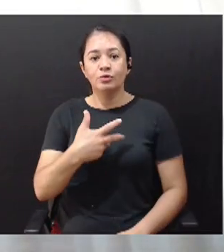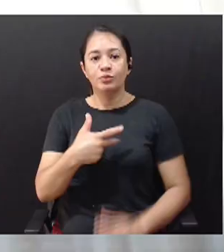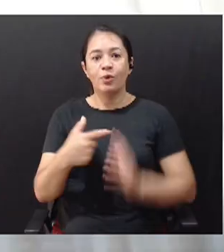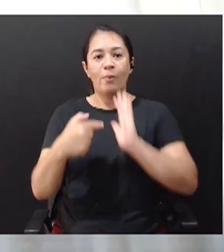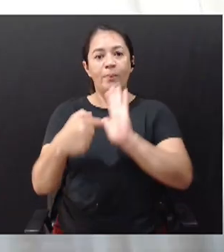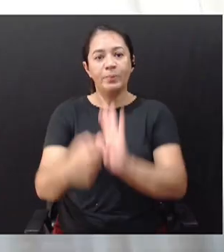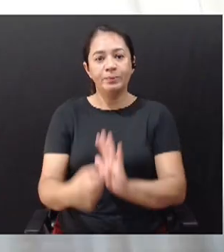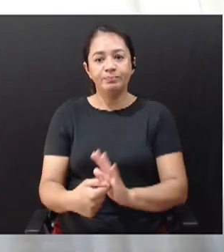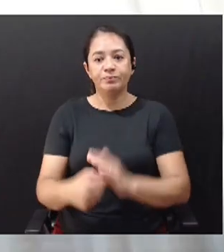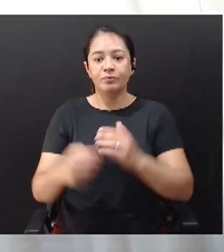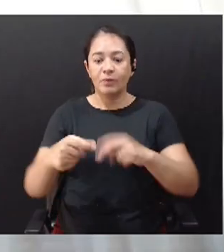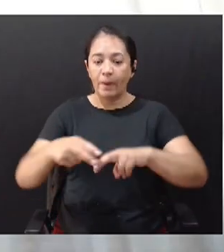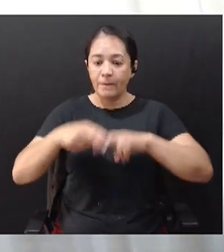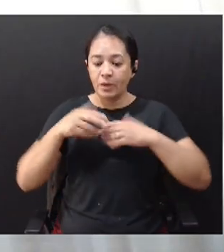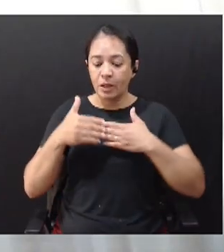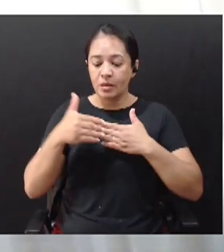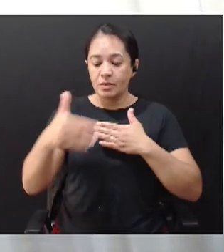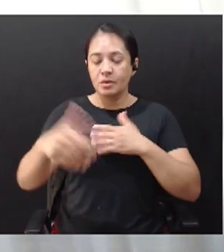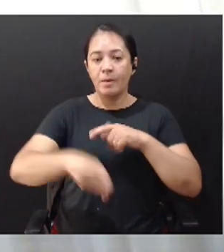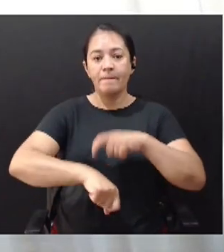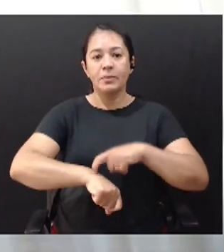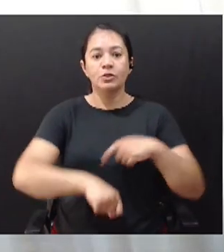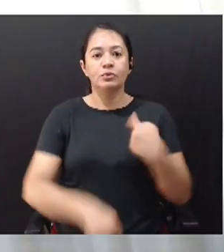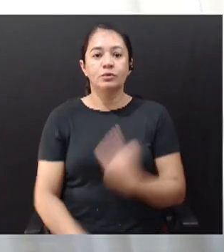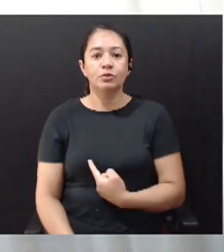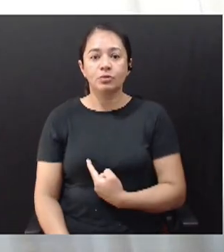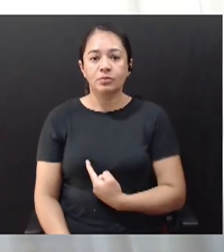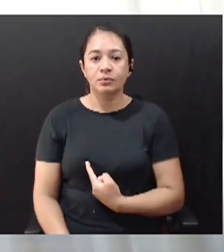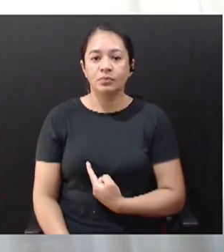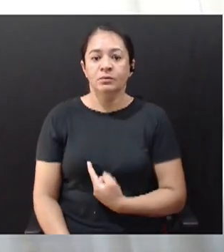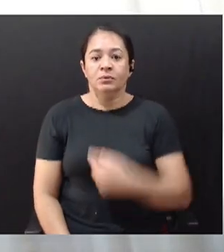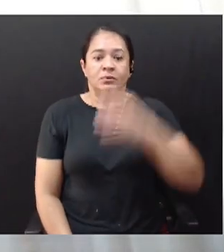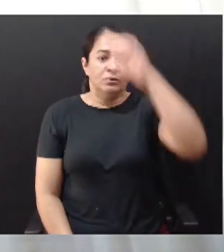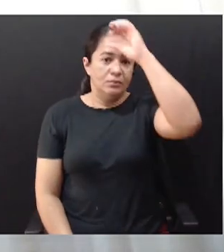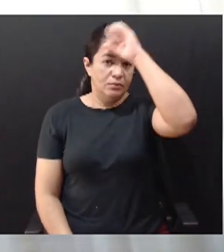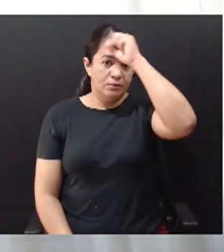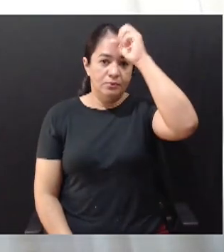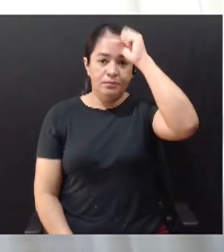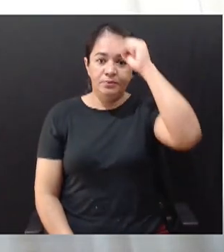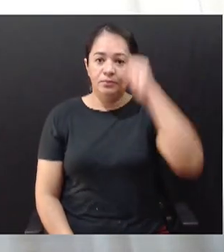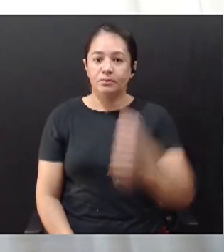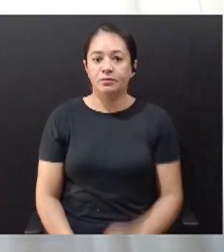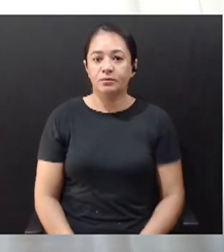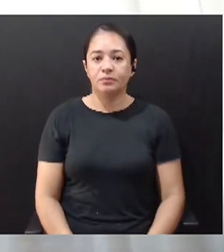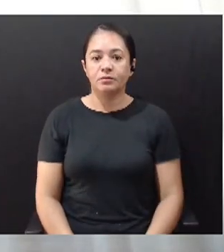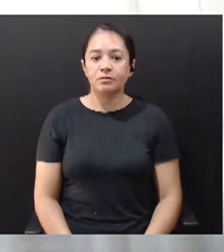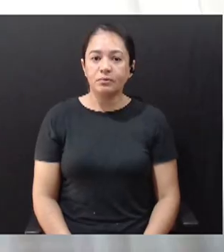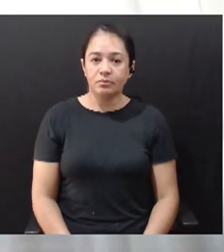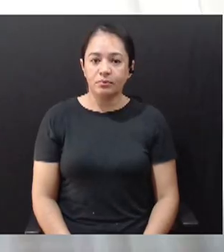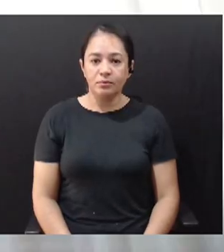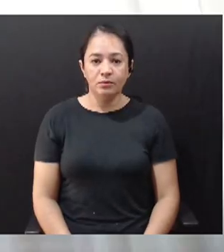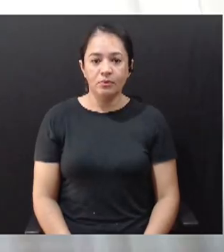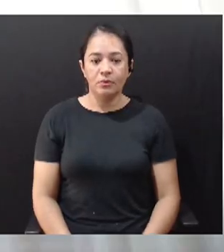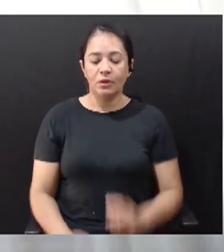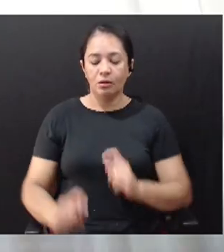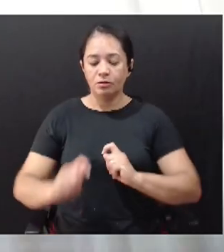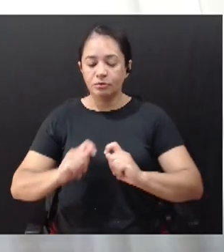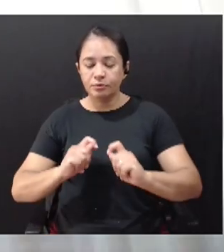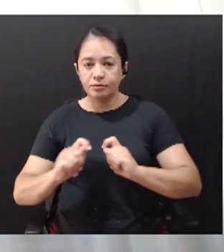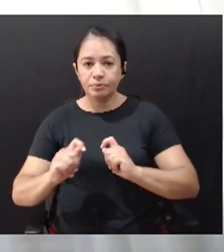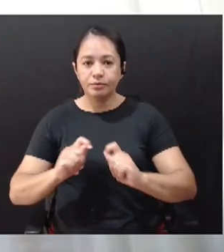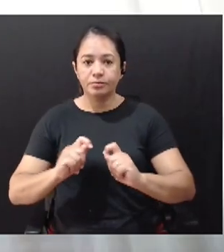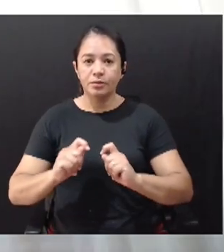do momento que nós aprendemos, né, a ter autocontrole sobre os